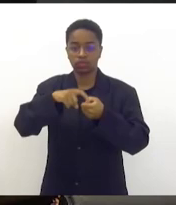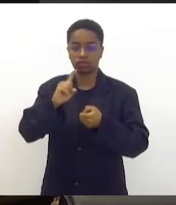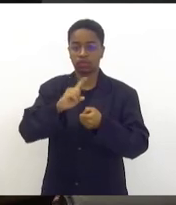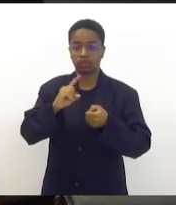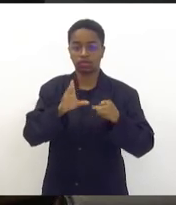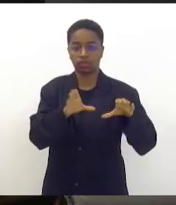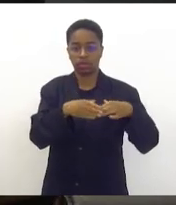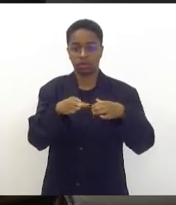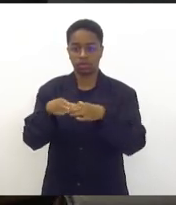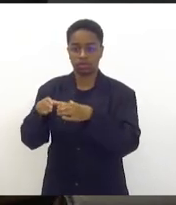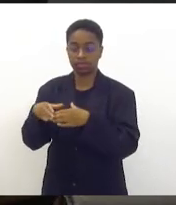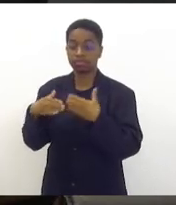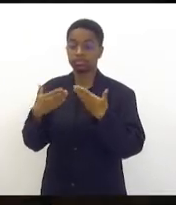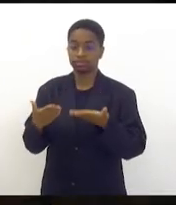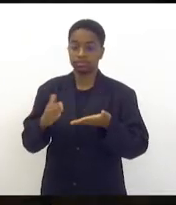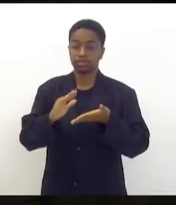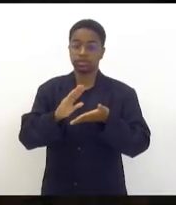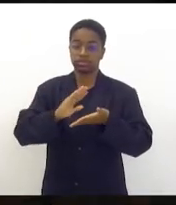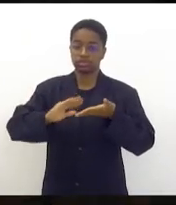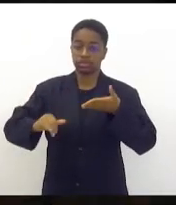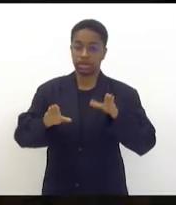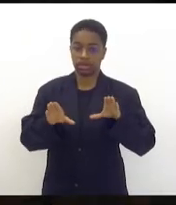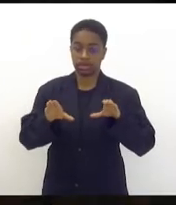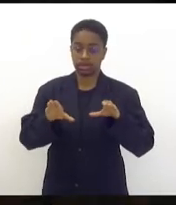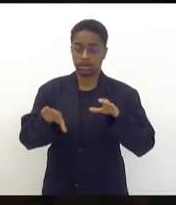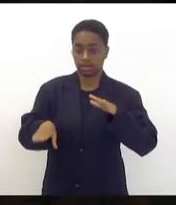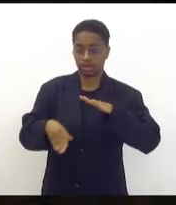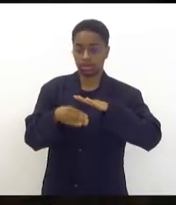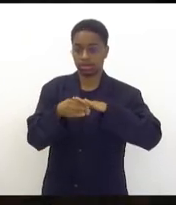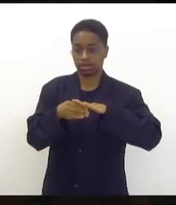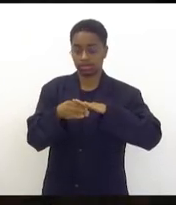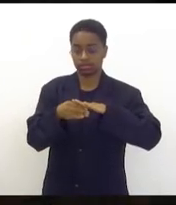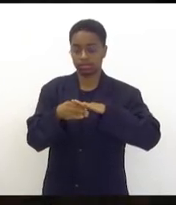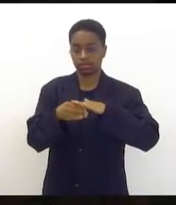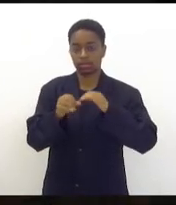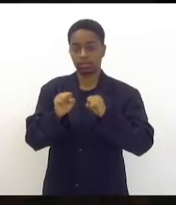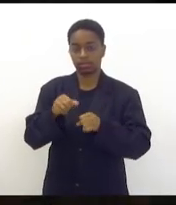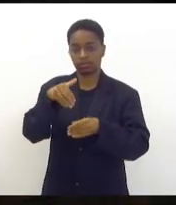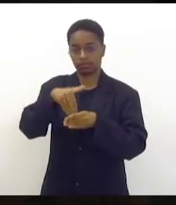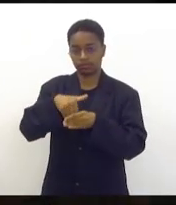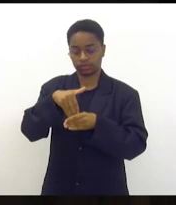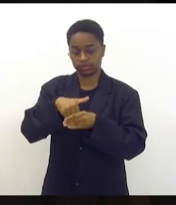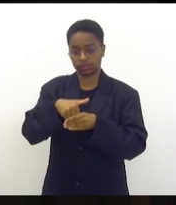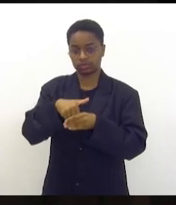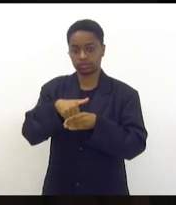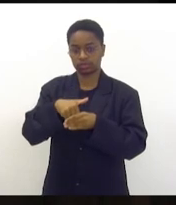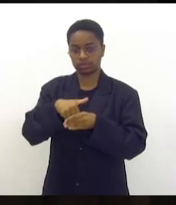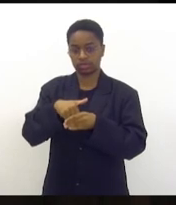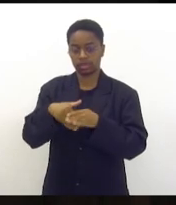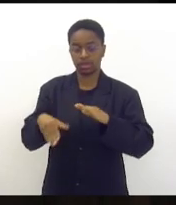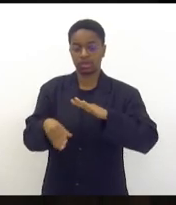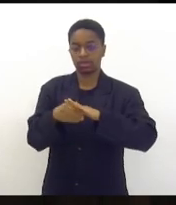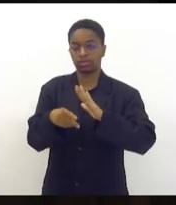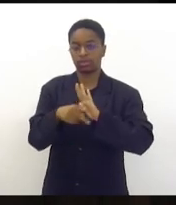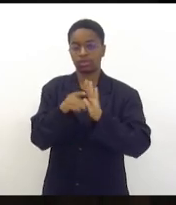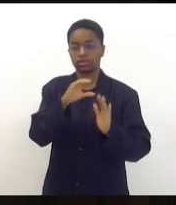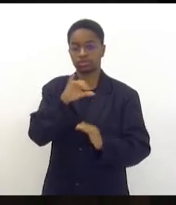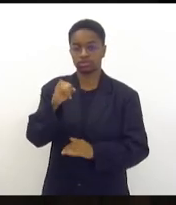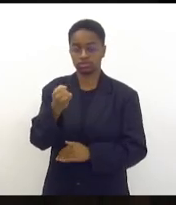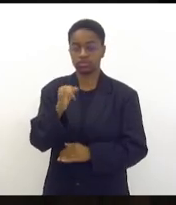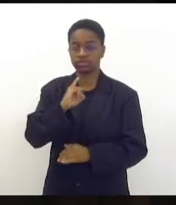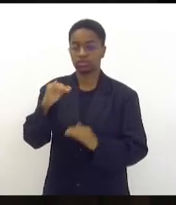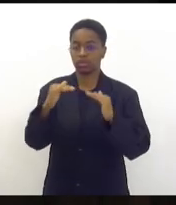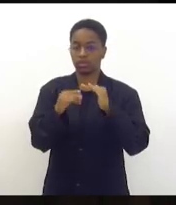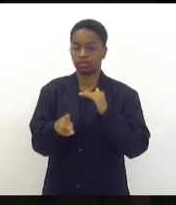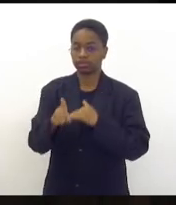Com a retirada da emenda, em votação, senhores... Em votação, emenda da Comissão de Constituição e Justiça. Senhores que aprovam,